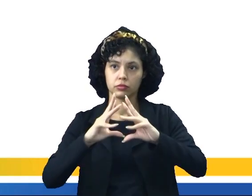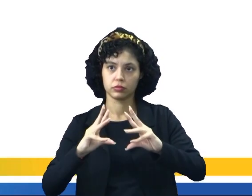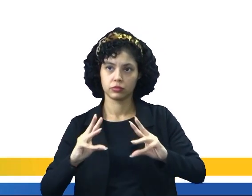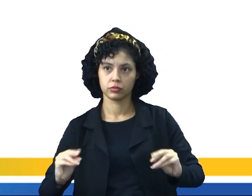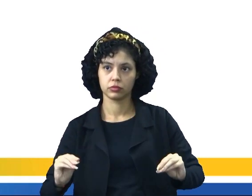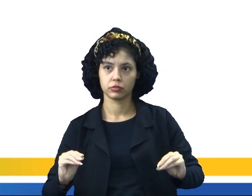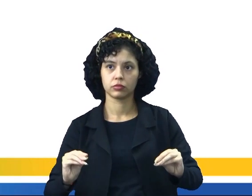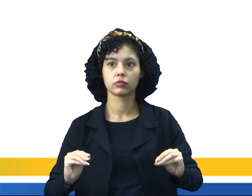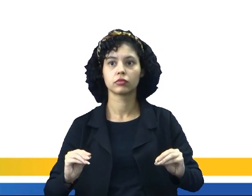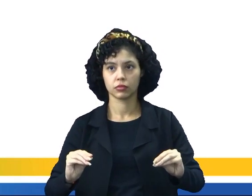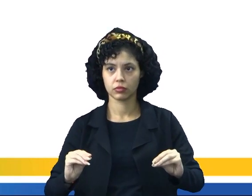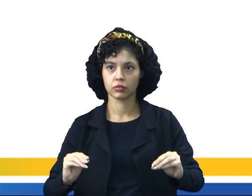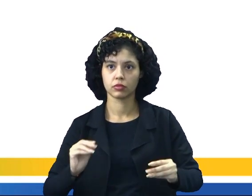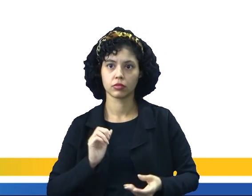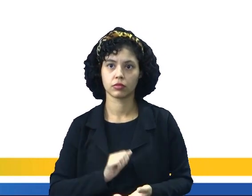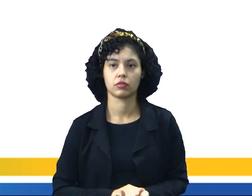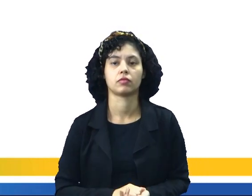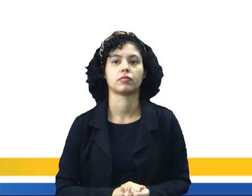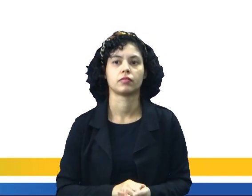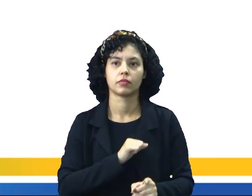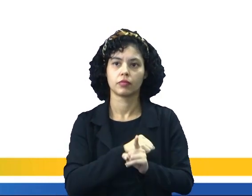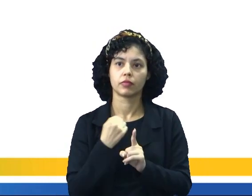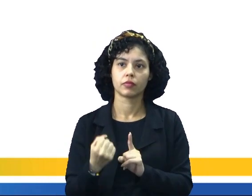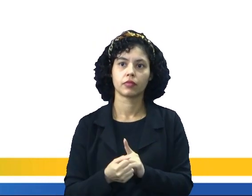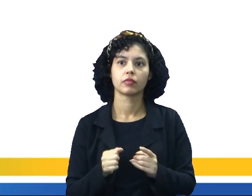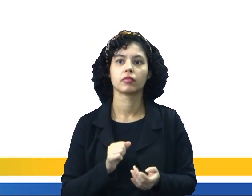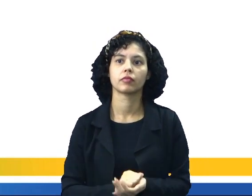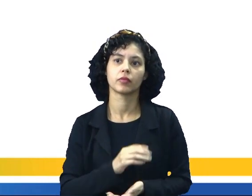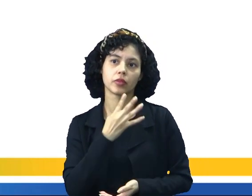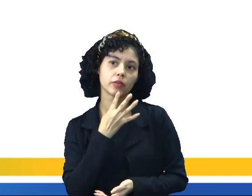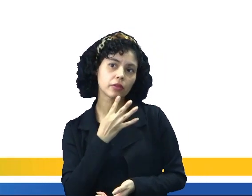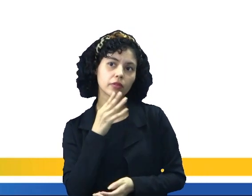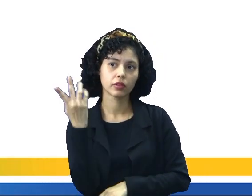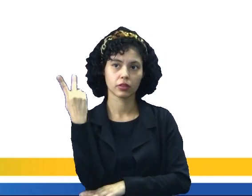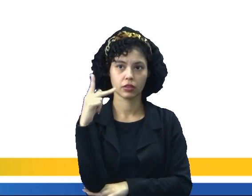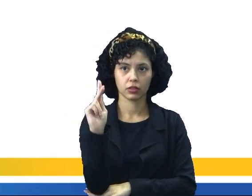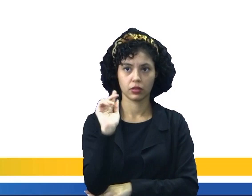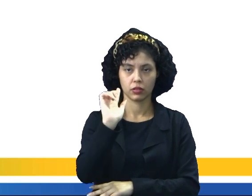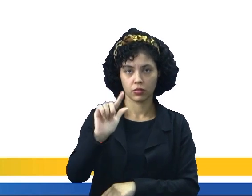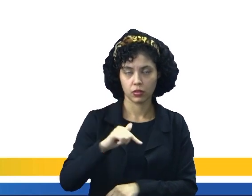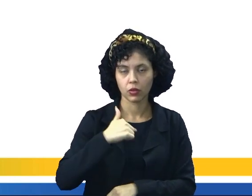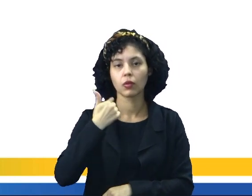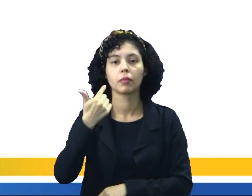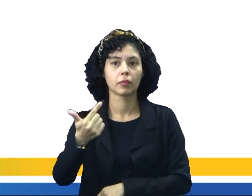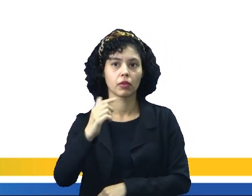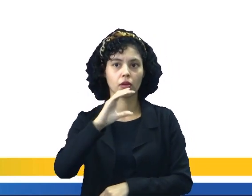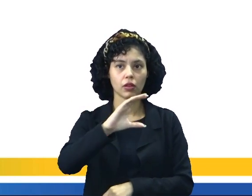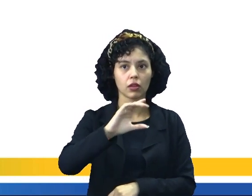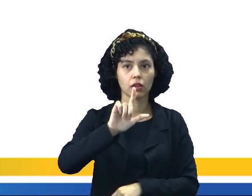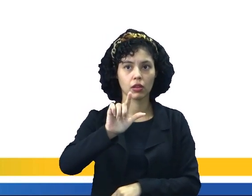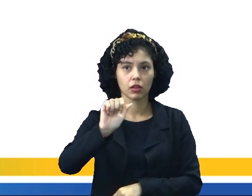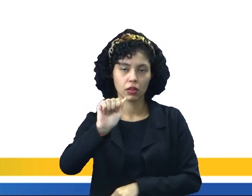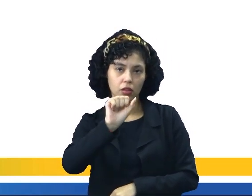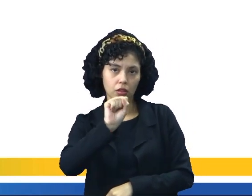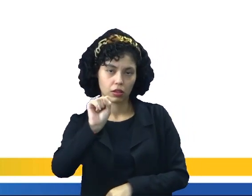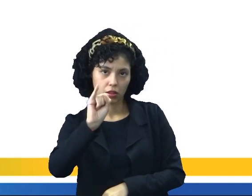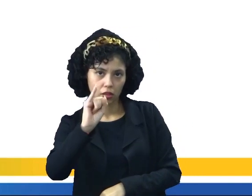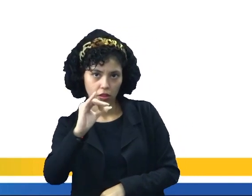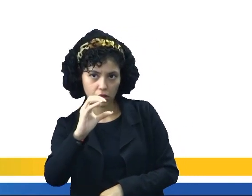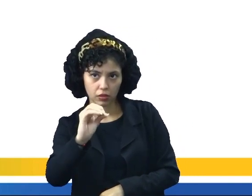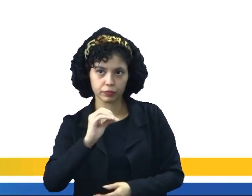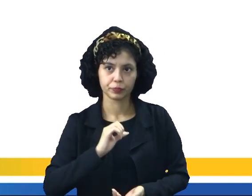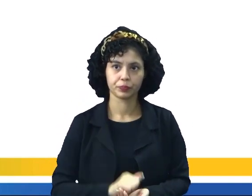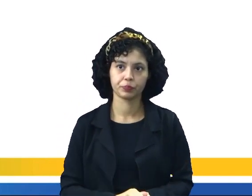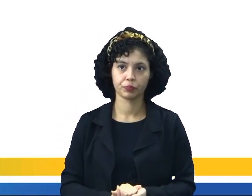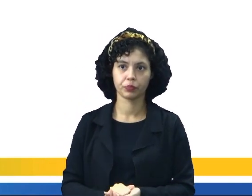levou gradativamente ao desaparecimento dessa sociedade. Esse período, ele é conhecido como período